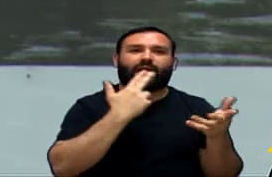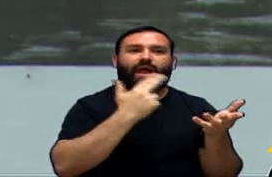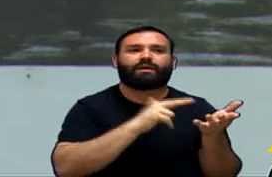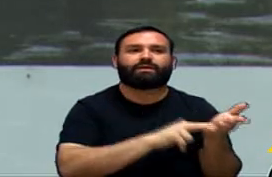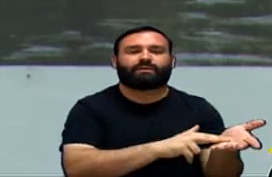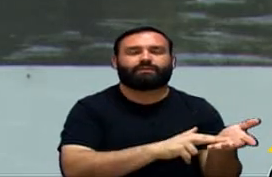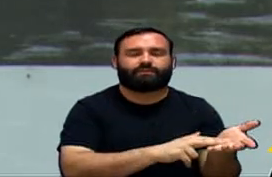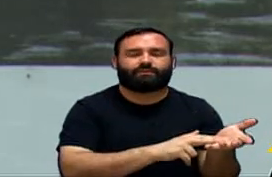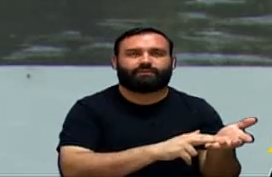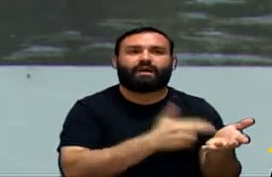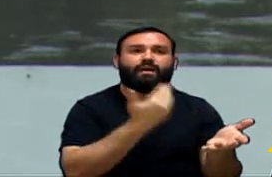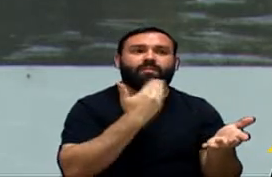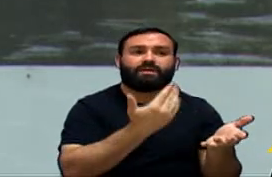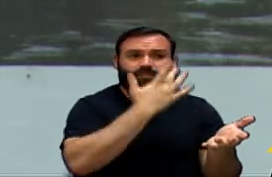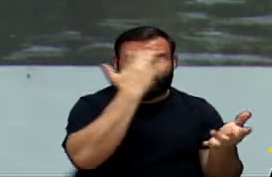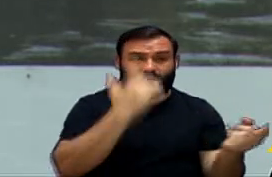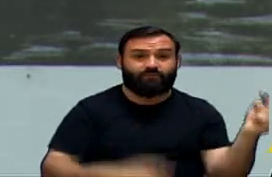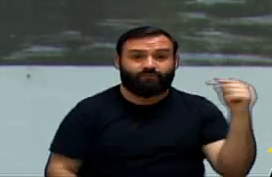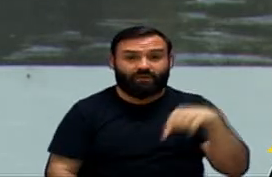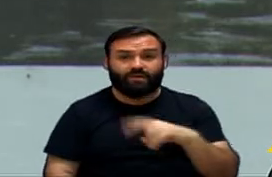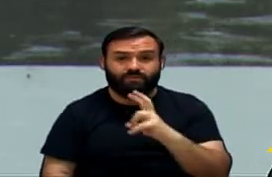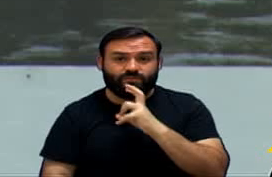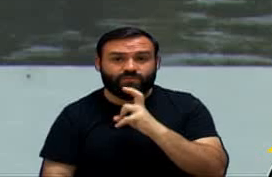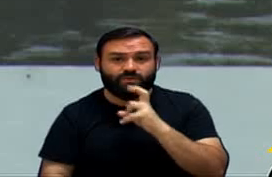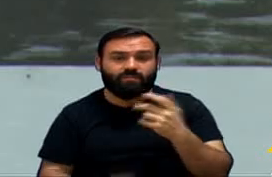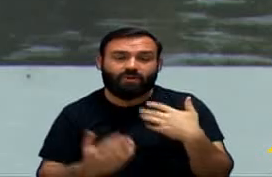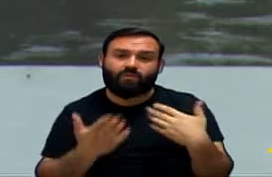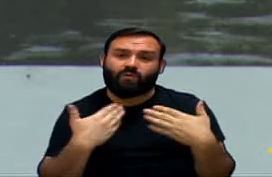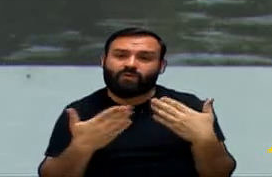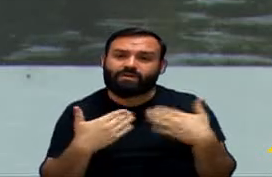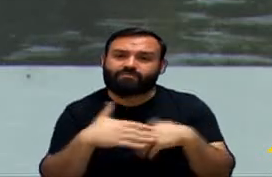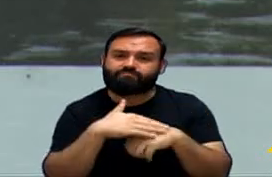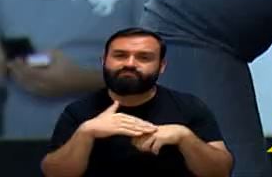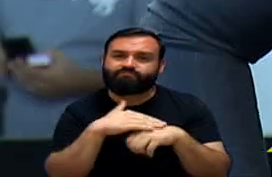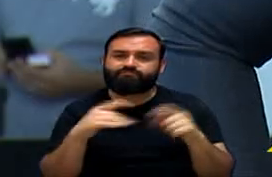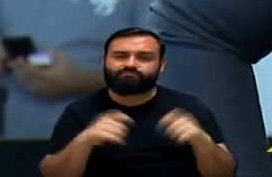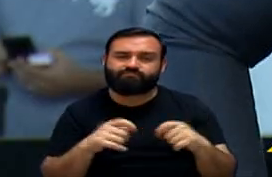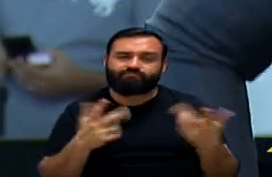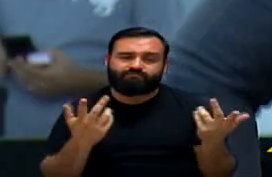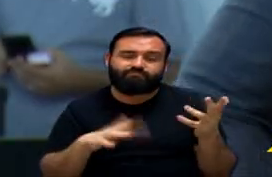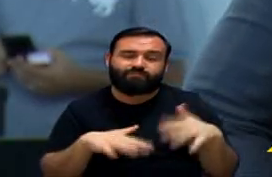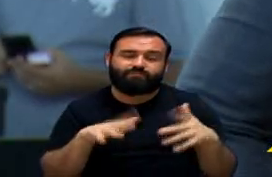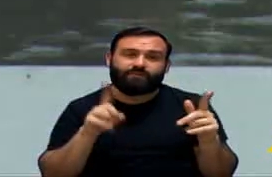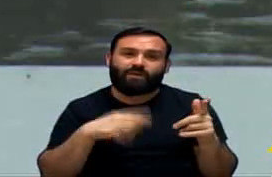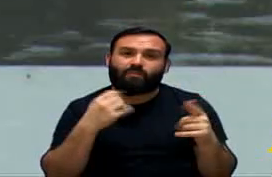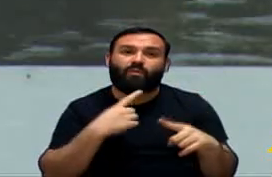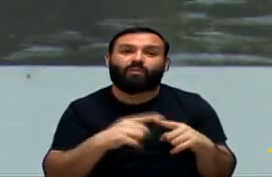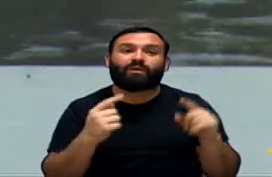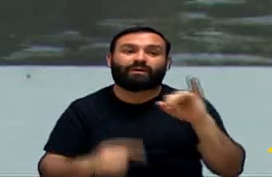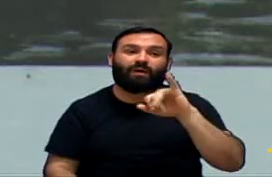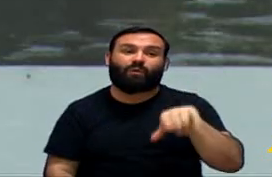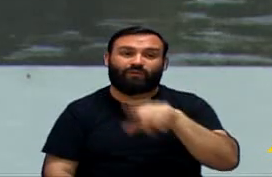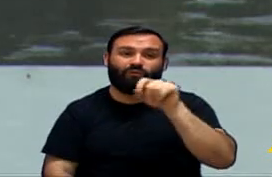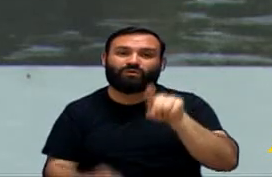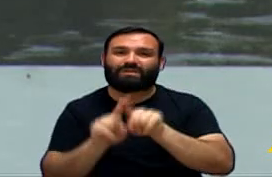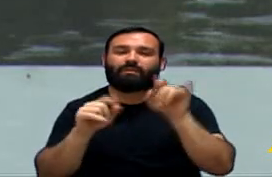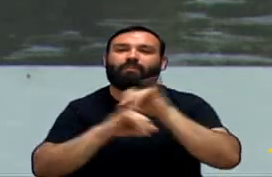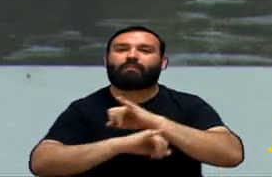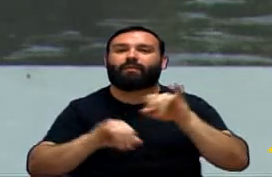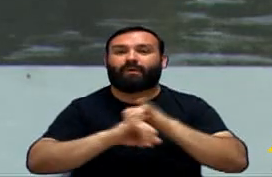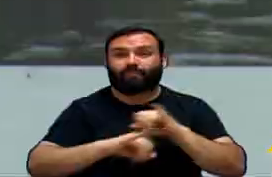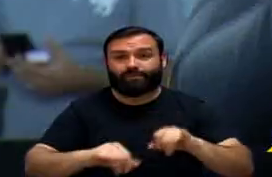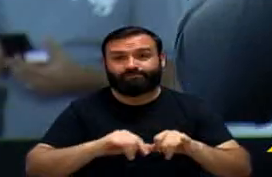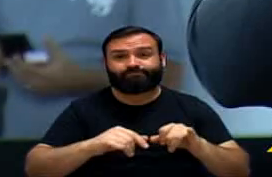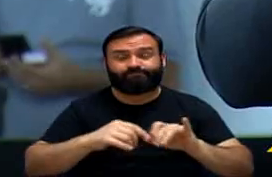Ofício pedindo que alguém venha aqui e que conversemos sobre isso seria interessante porque porque é o ifo é mal visto também quando acontece isso